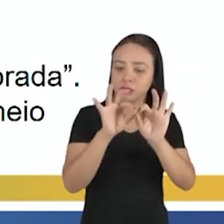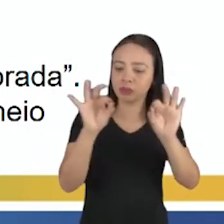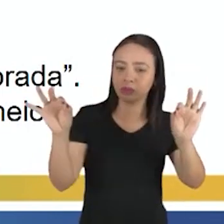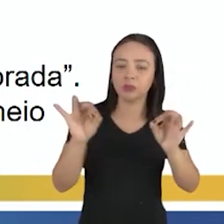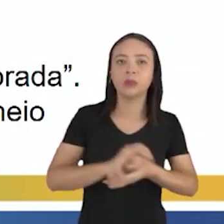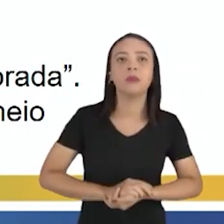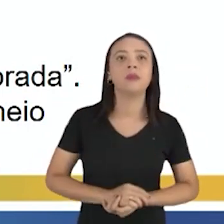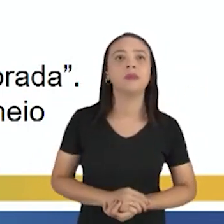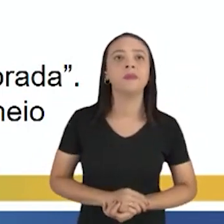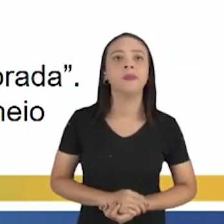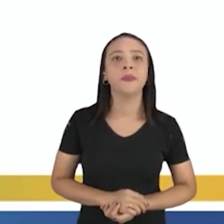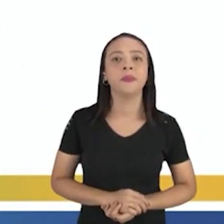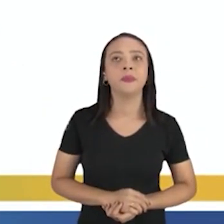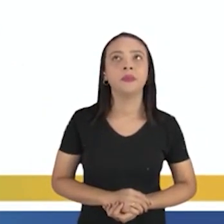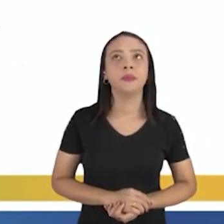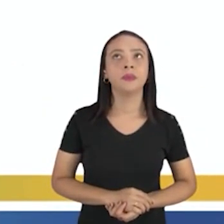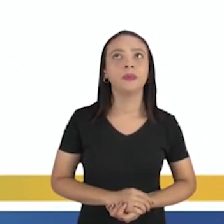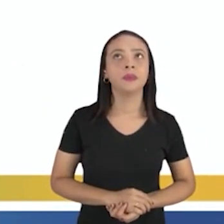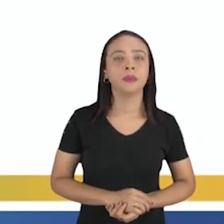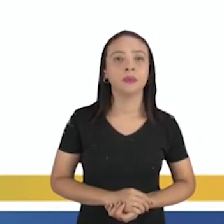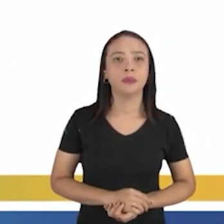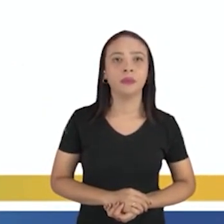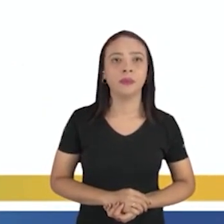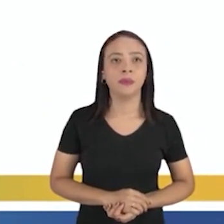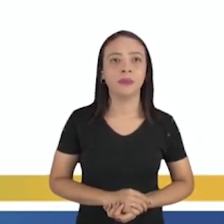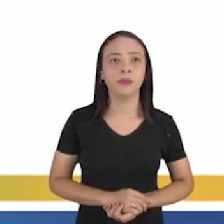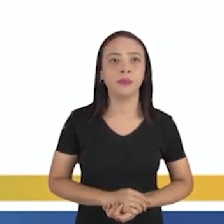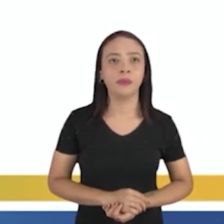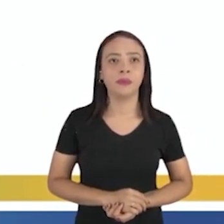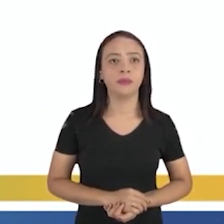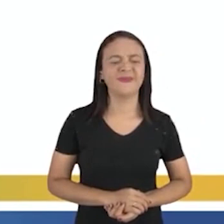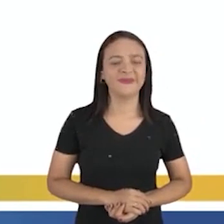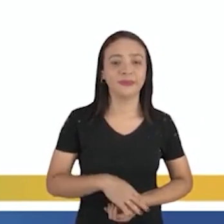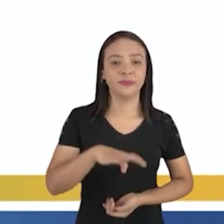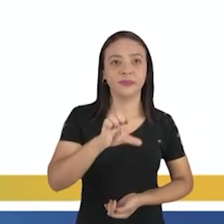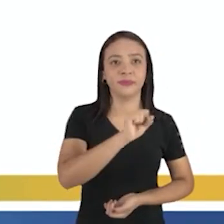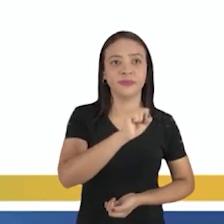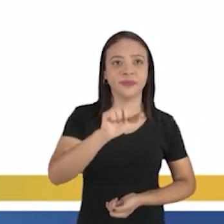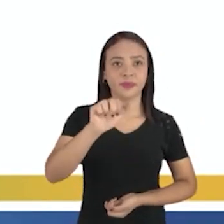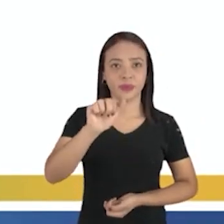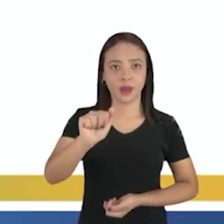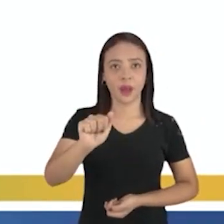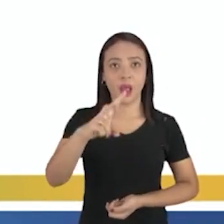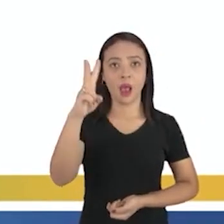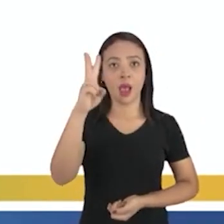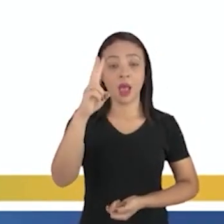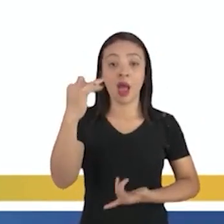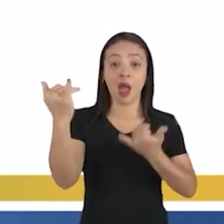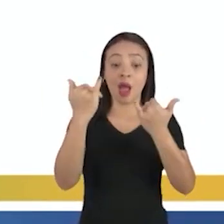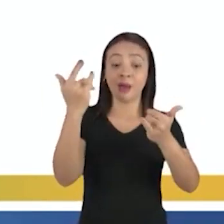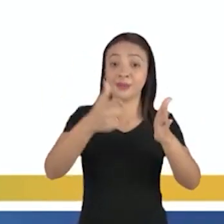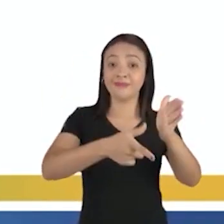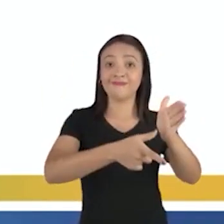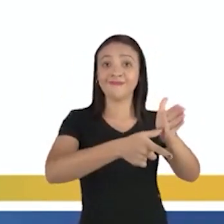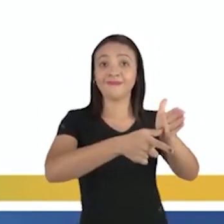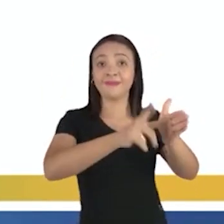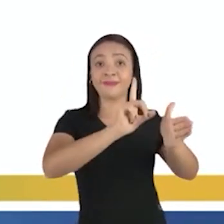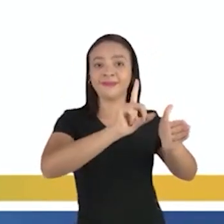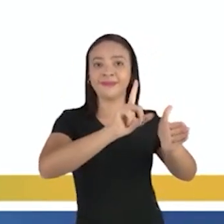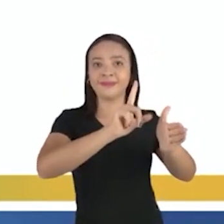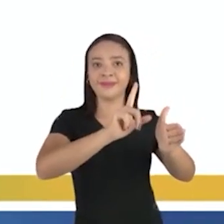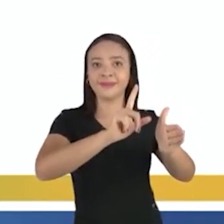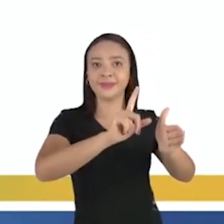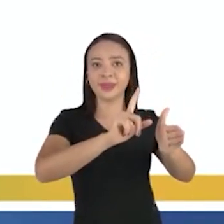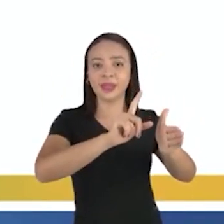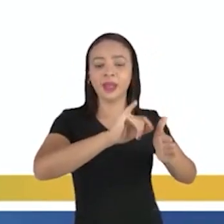Ok? Grifa aí. E aí, essa recupera a informação anterior